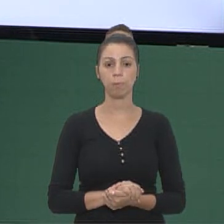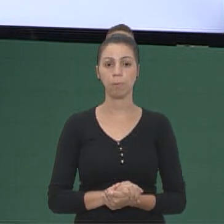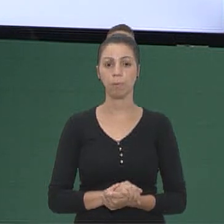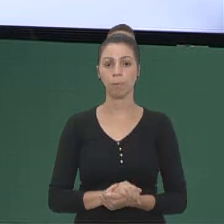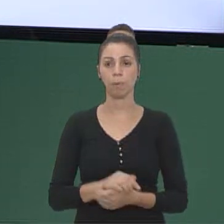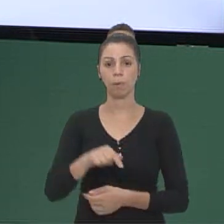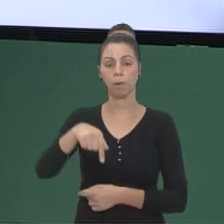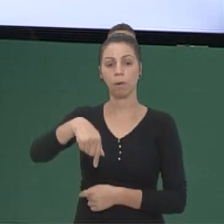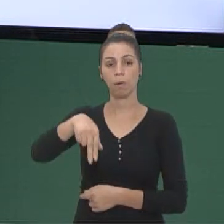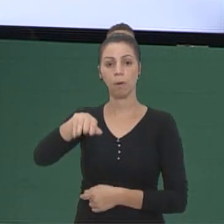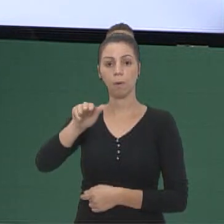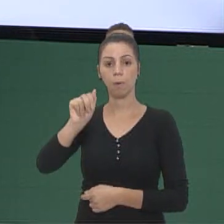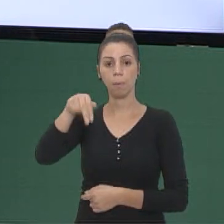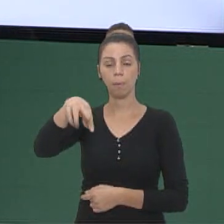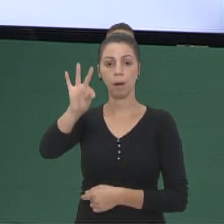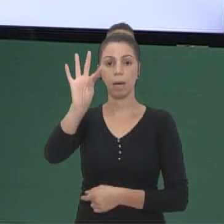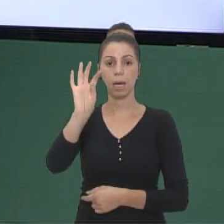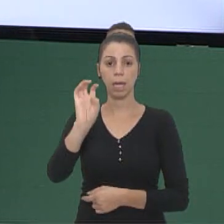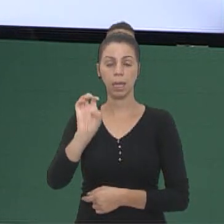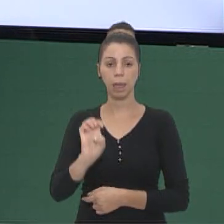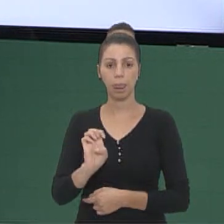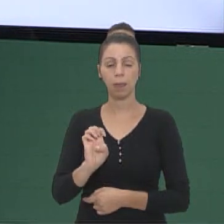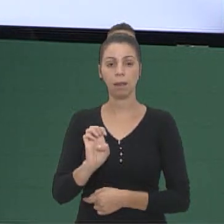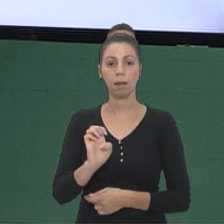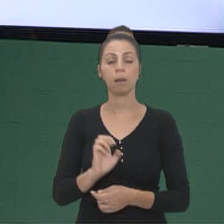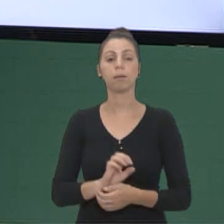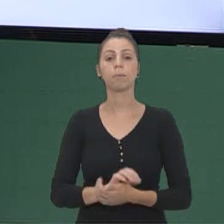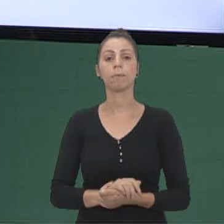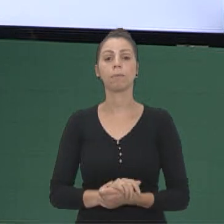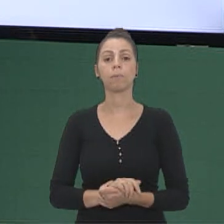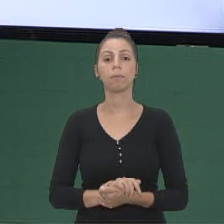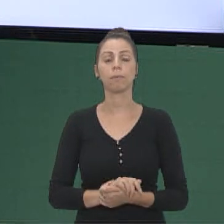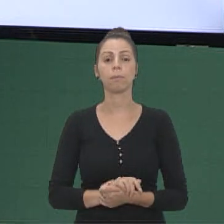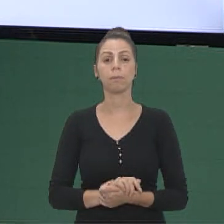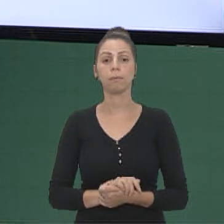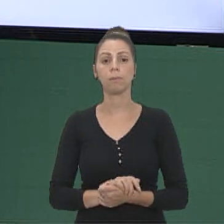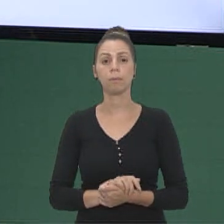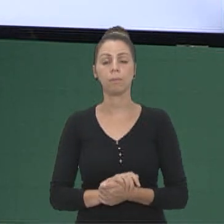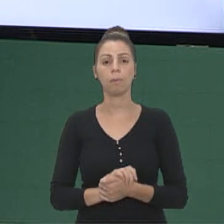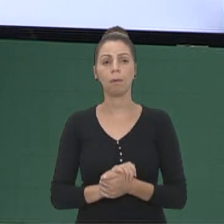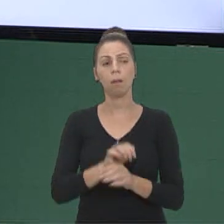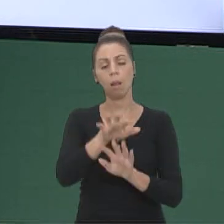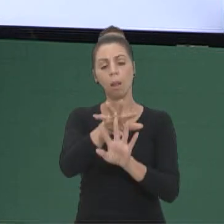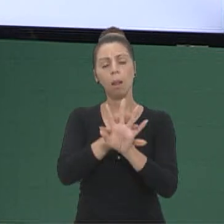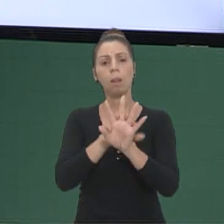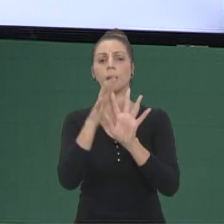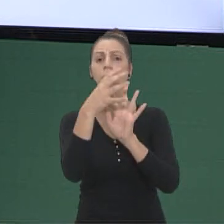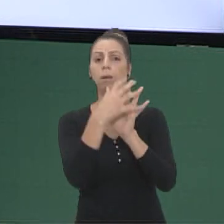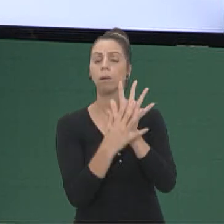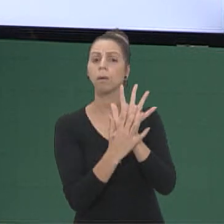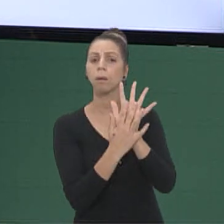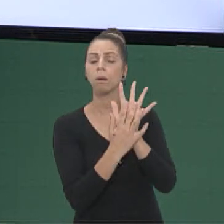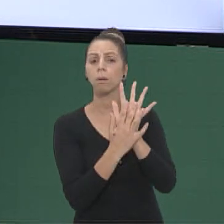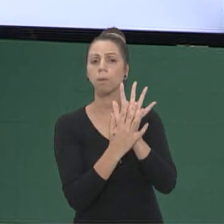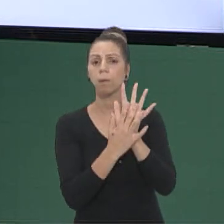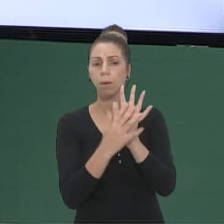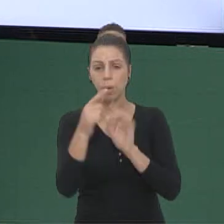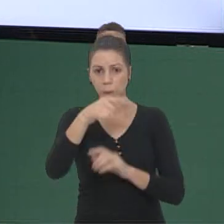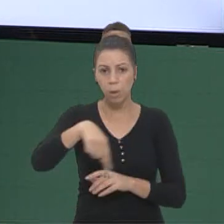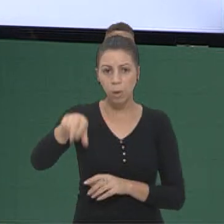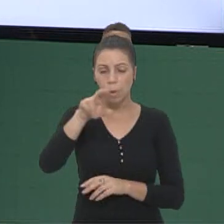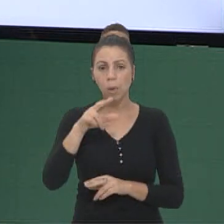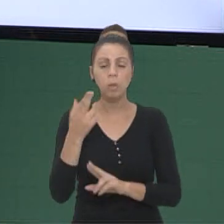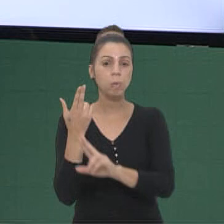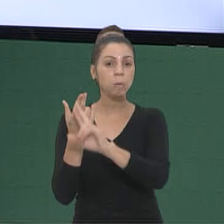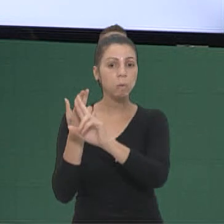los guantes, prenda para cobrir as manos. Luvas, guantes, como aquelas que nós usamos muitas vezes e